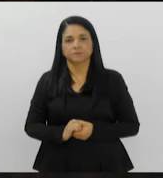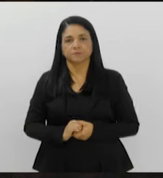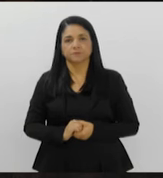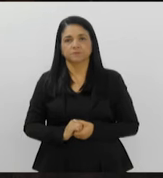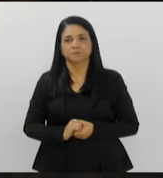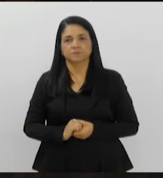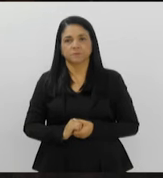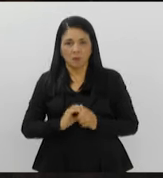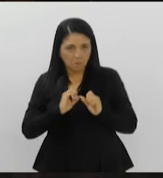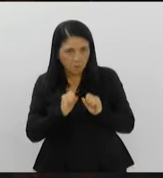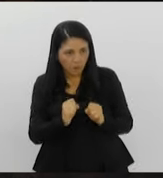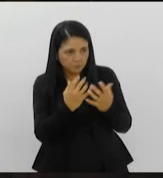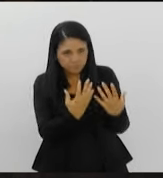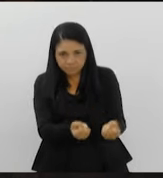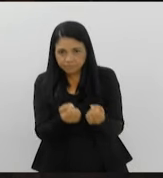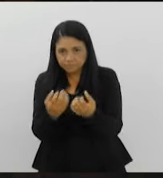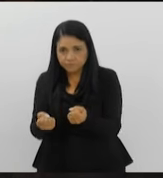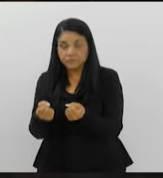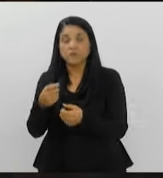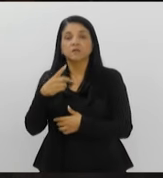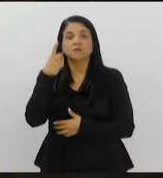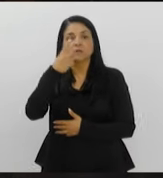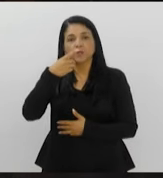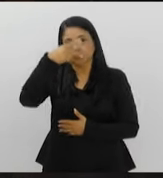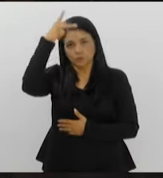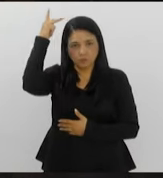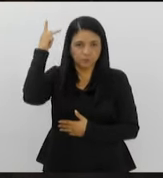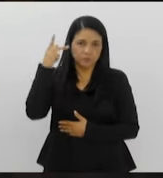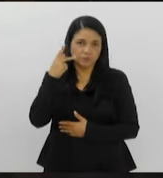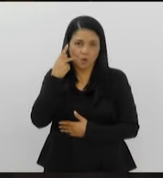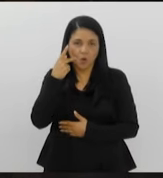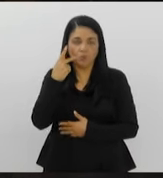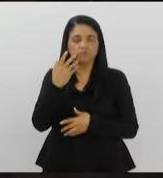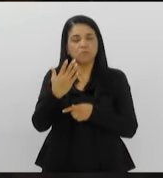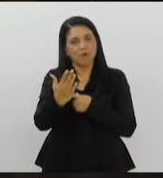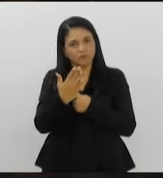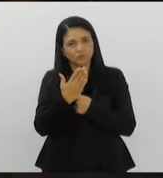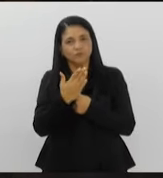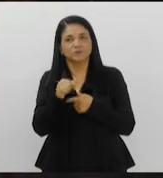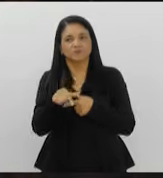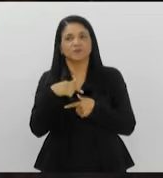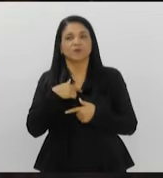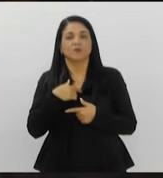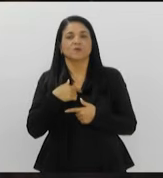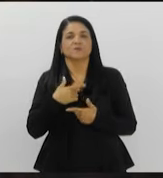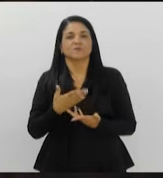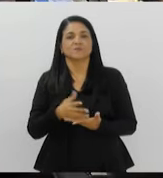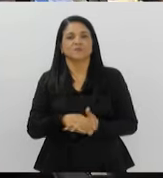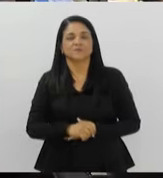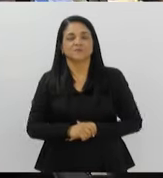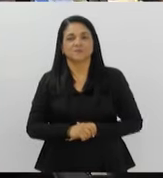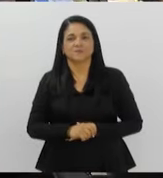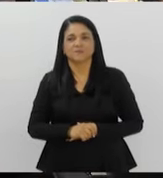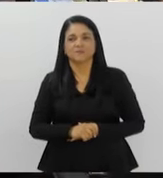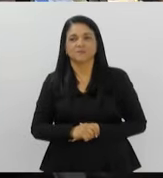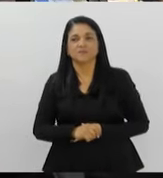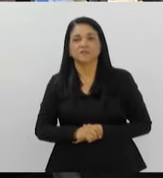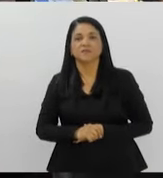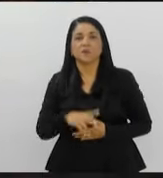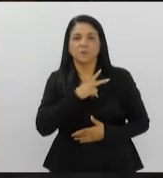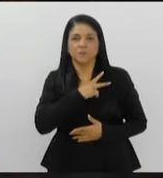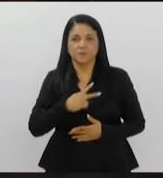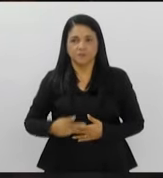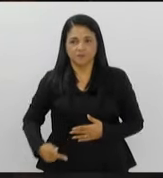Pode ser assim? Deputado Luiz Paulo, por favor, nos auxilie aqui, porque o decano é Vossa Excelência. Presidente. Estou tentando só